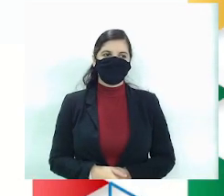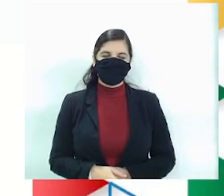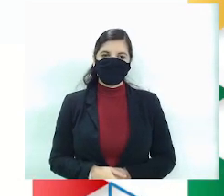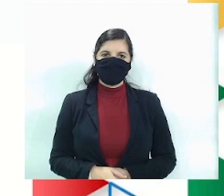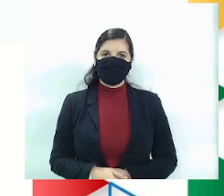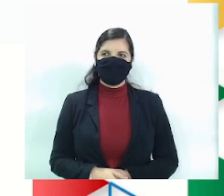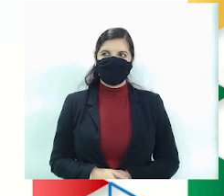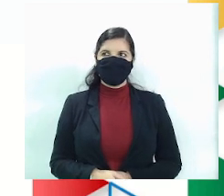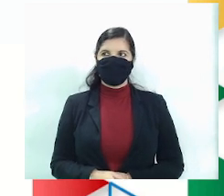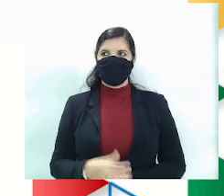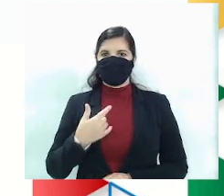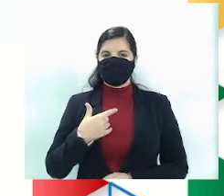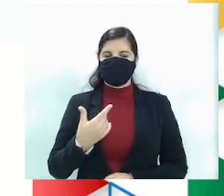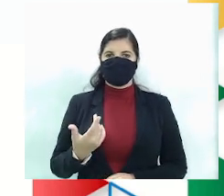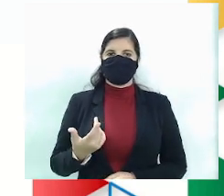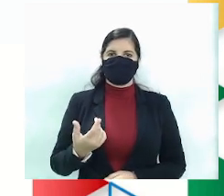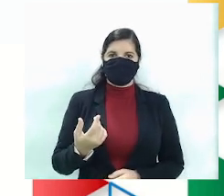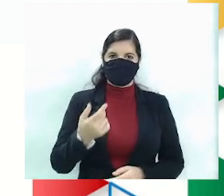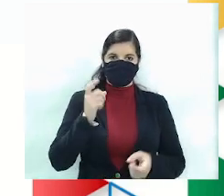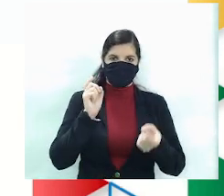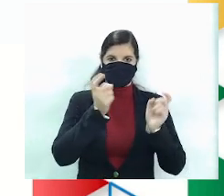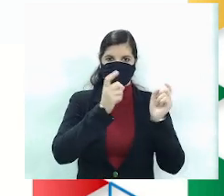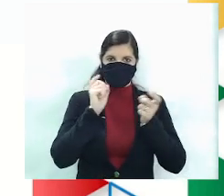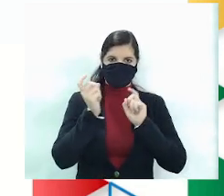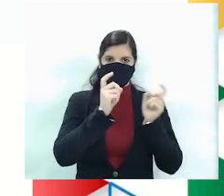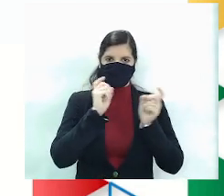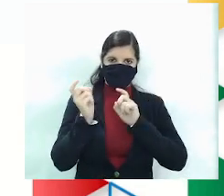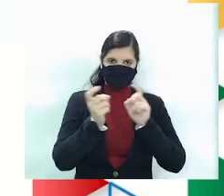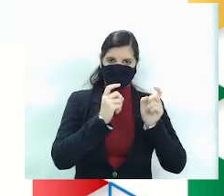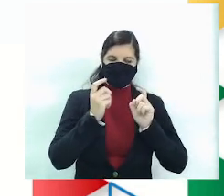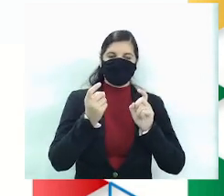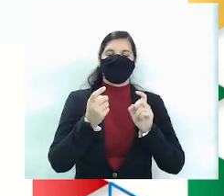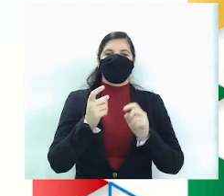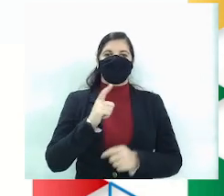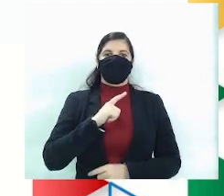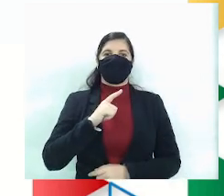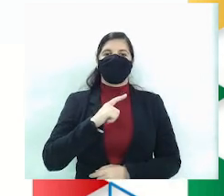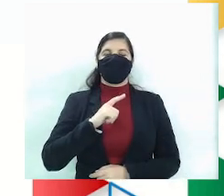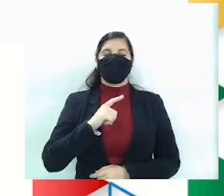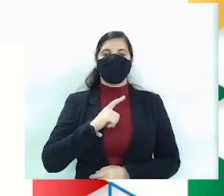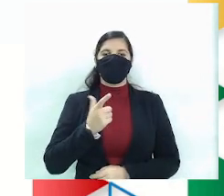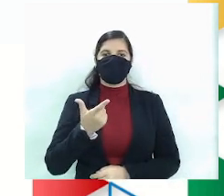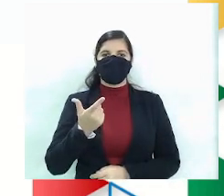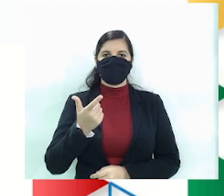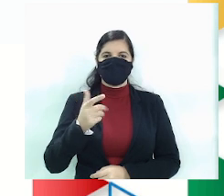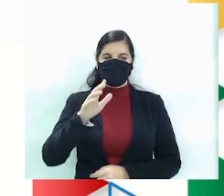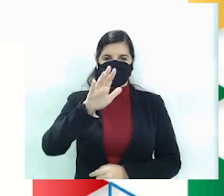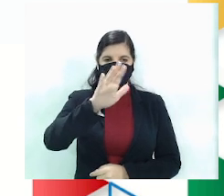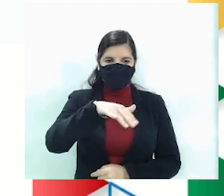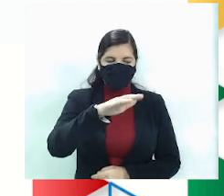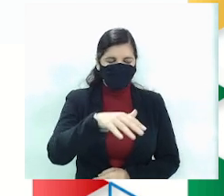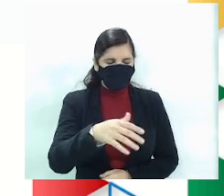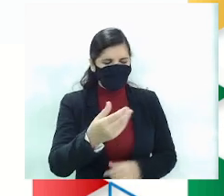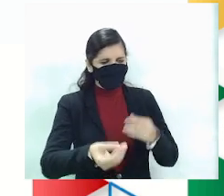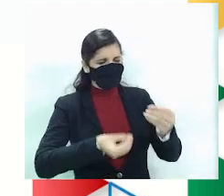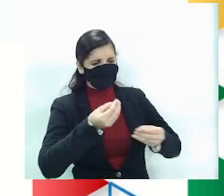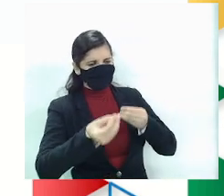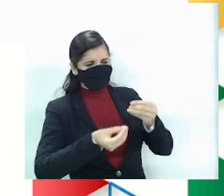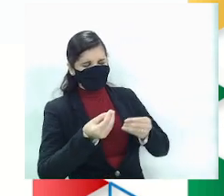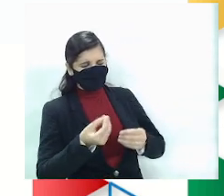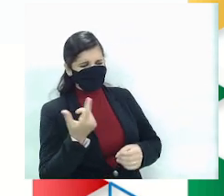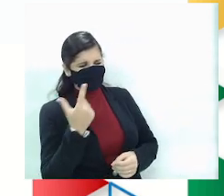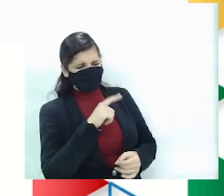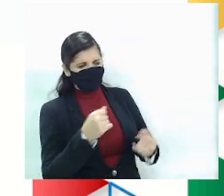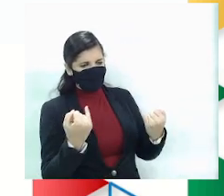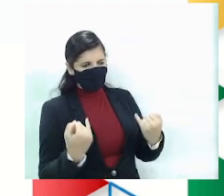tela. O segundo texto é um diálogo, e aí temos aí, a princípio, doutor, como eu faço para